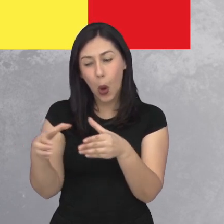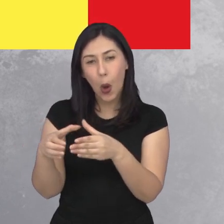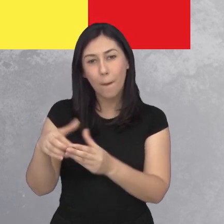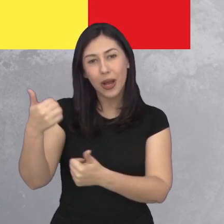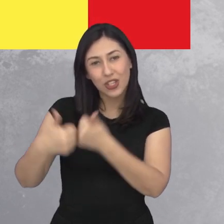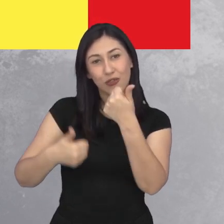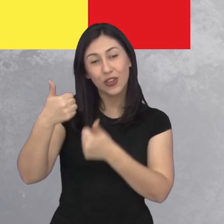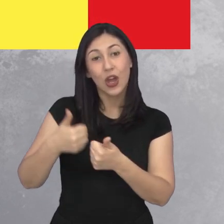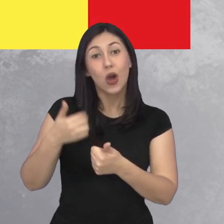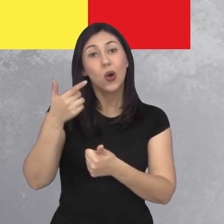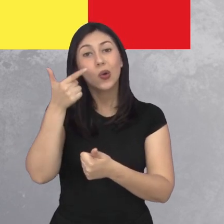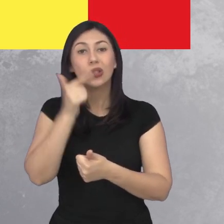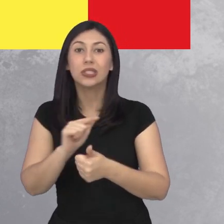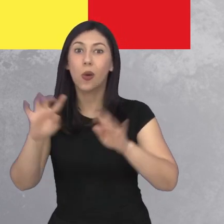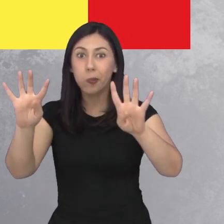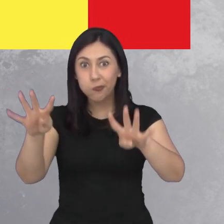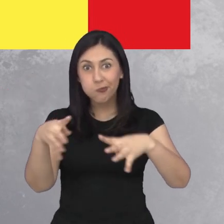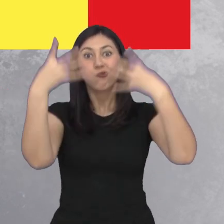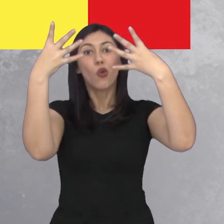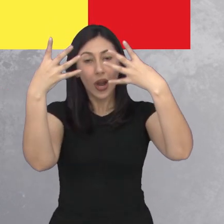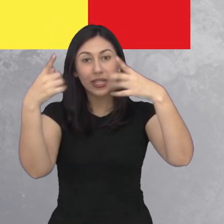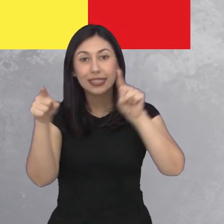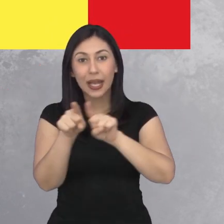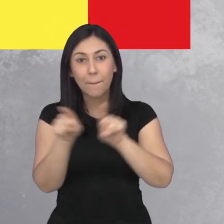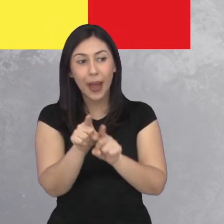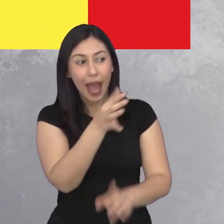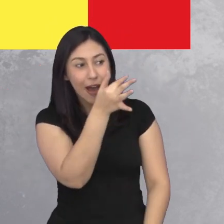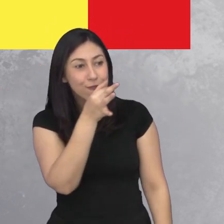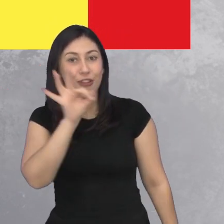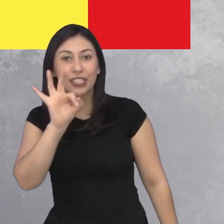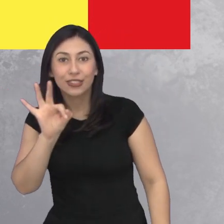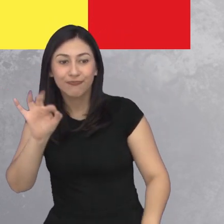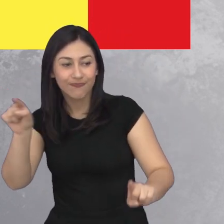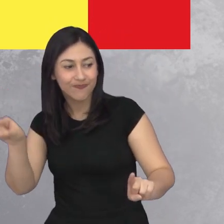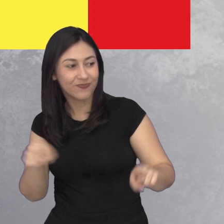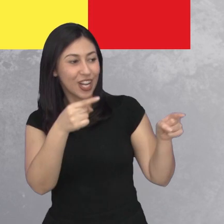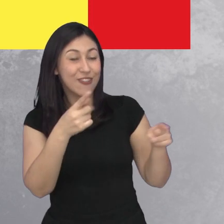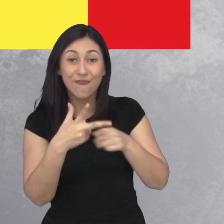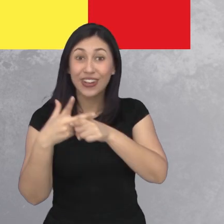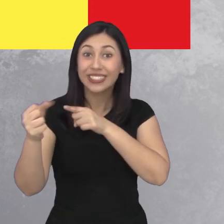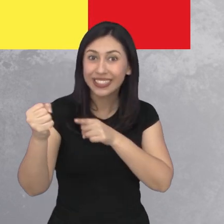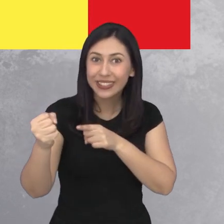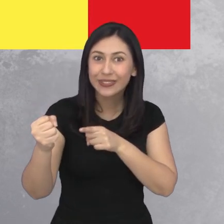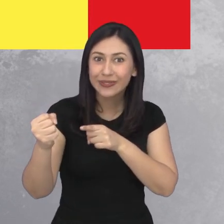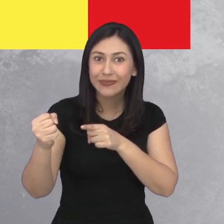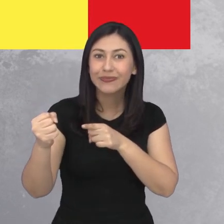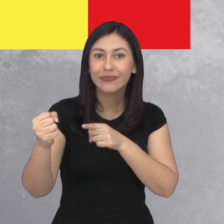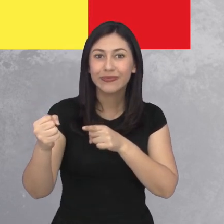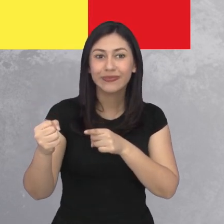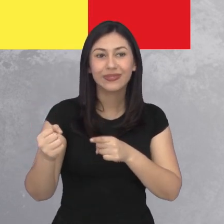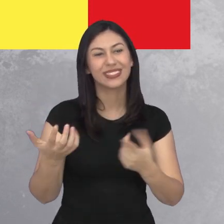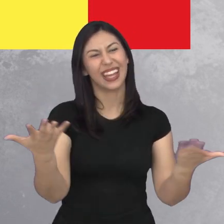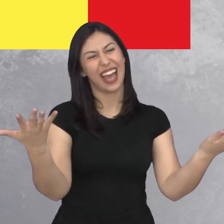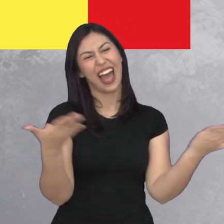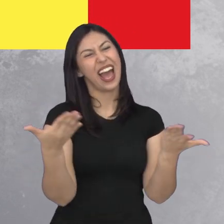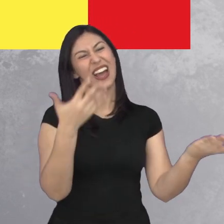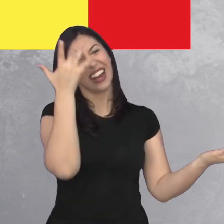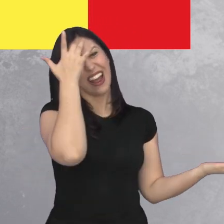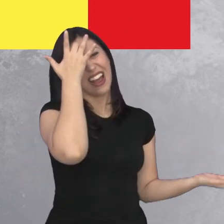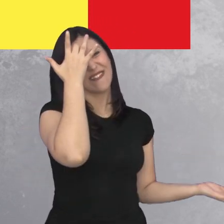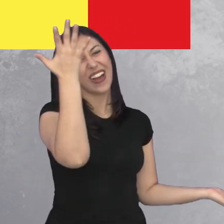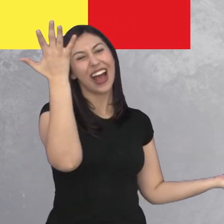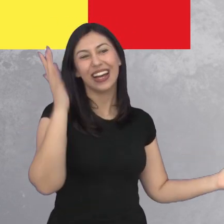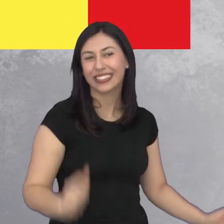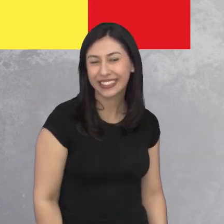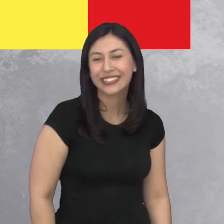desse país chegou às quartas de final na primeira fase, bateu a França, que tinha sido a campeã na Copa anterior em Nossa. 98. Com essa dica